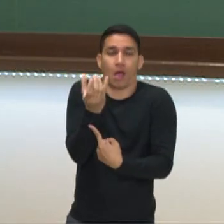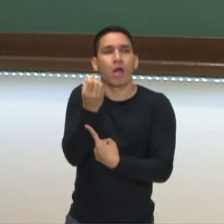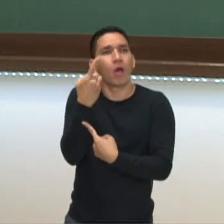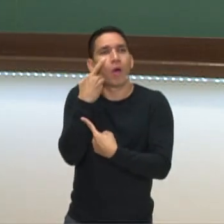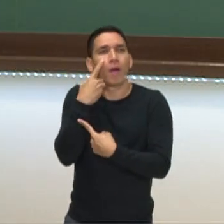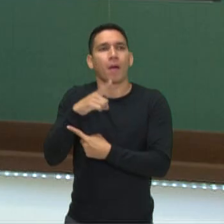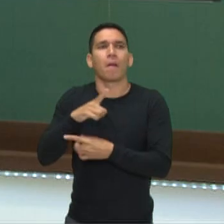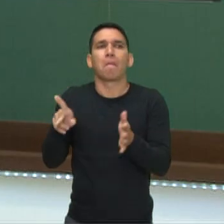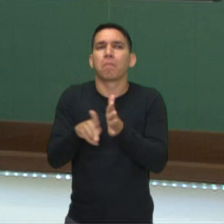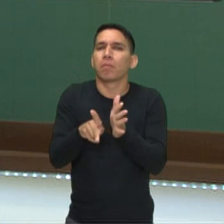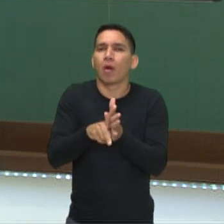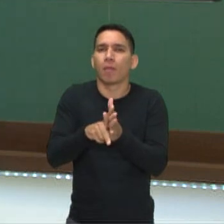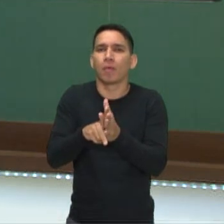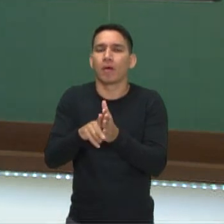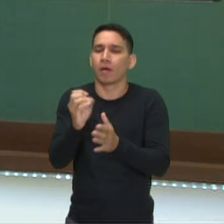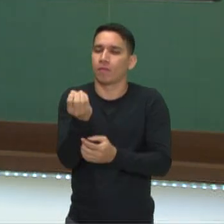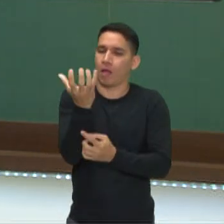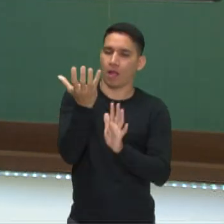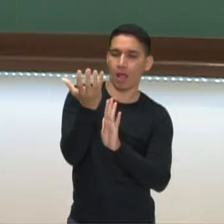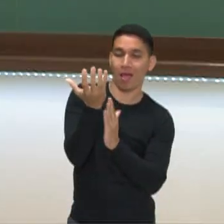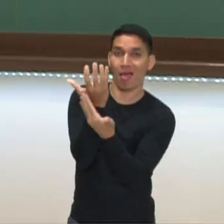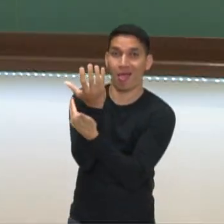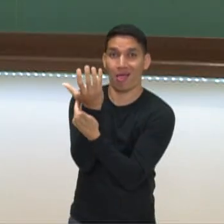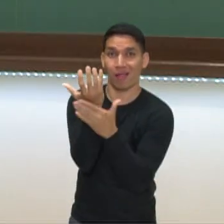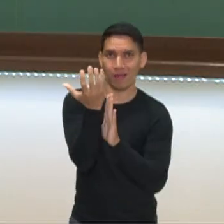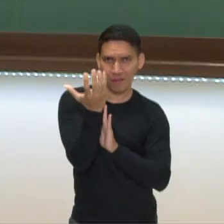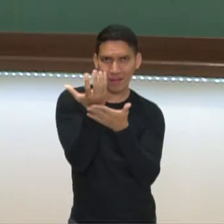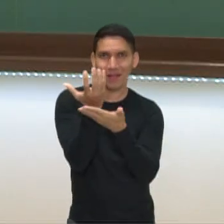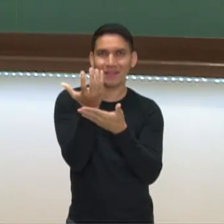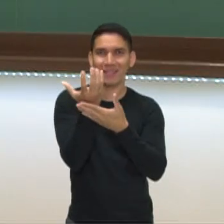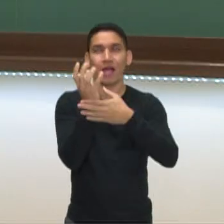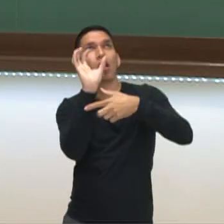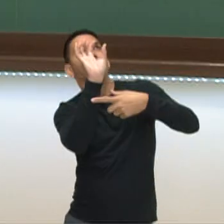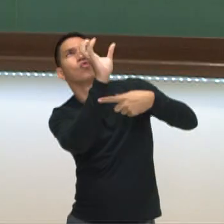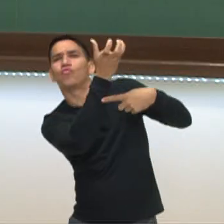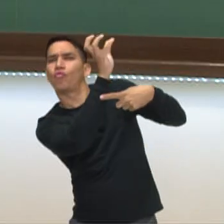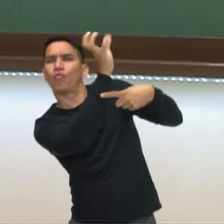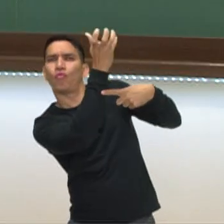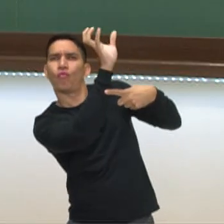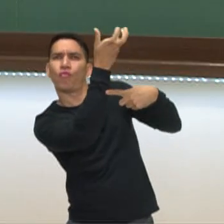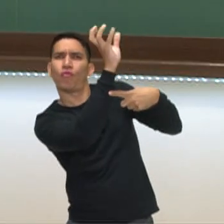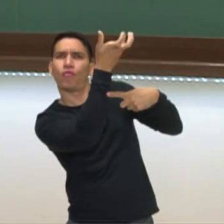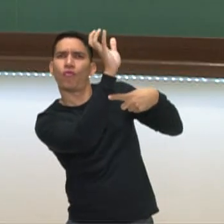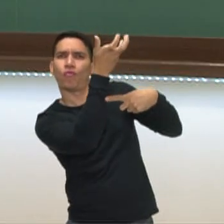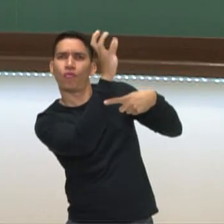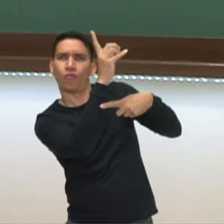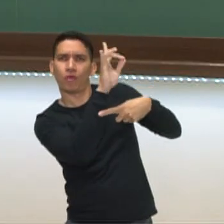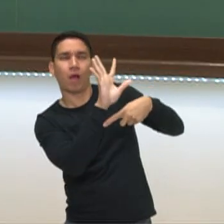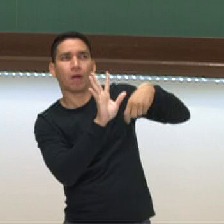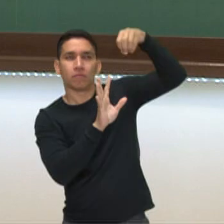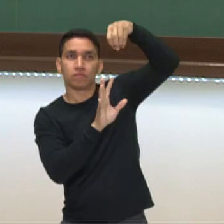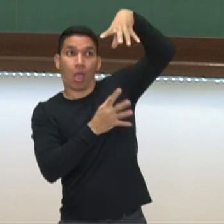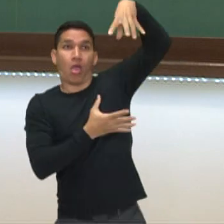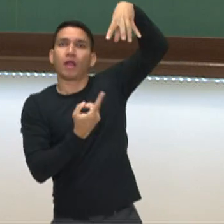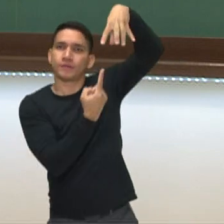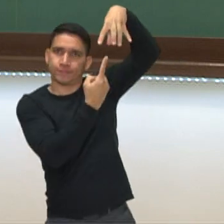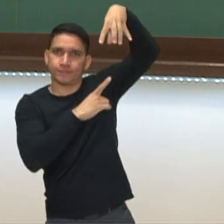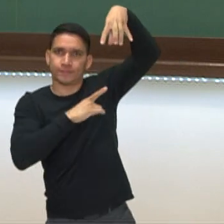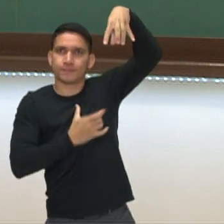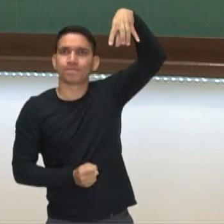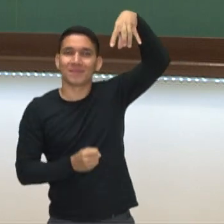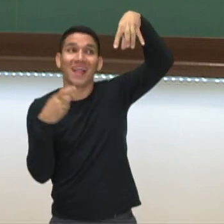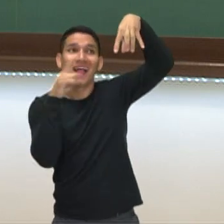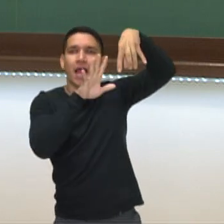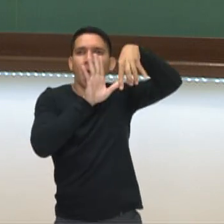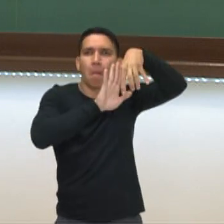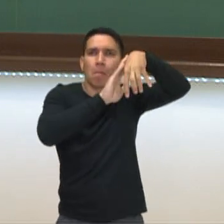parte lateral aqui, que é onde você tem, normalmente você coloca na rosca lá, que você rosqueia na lâmpada, né?